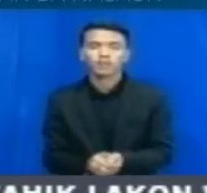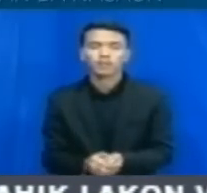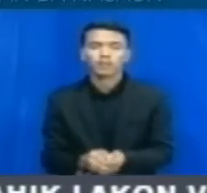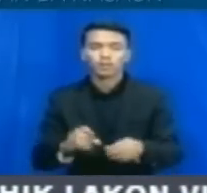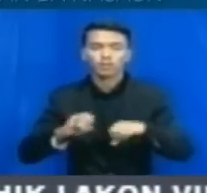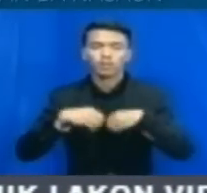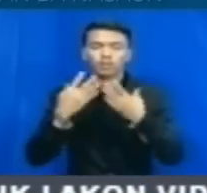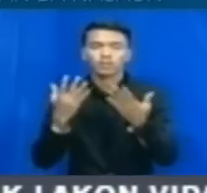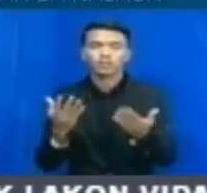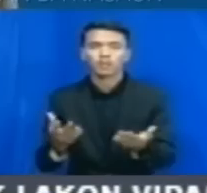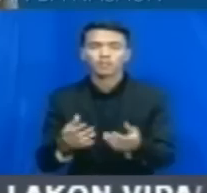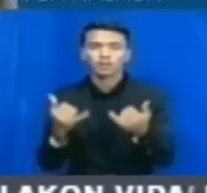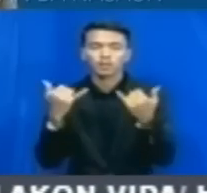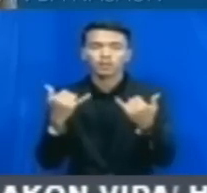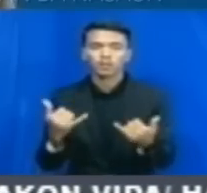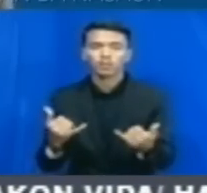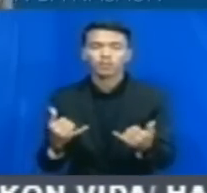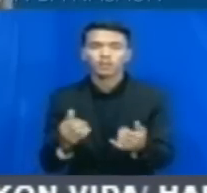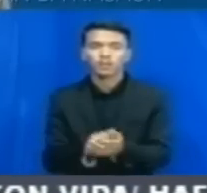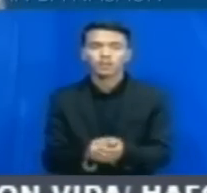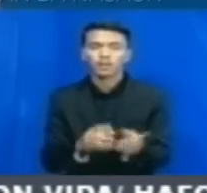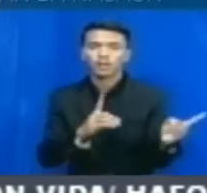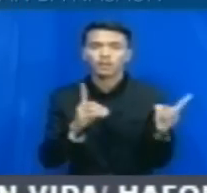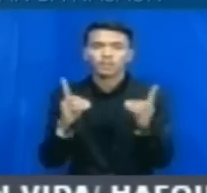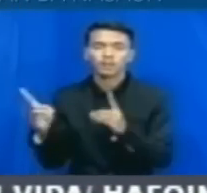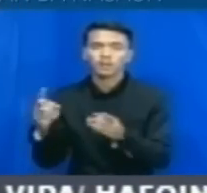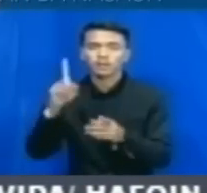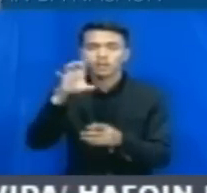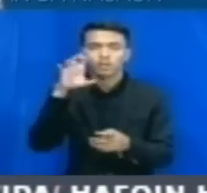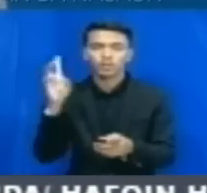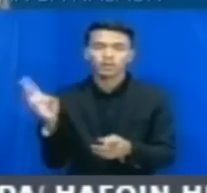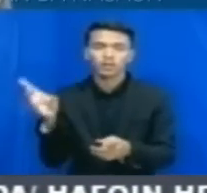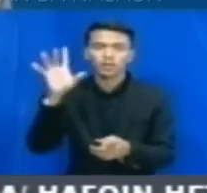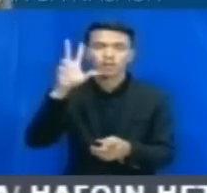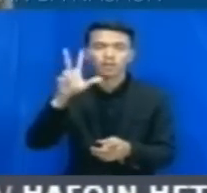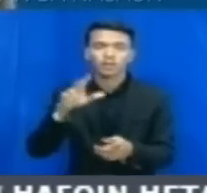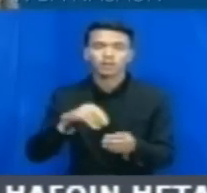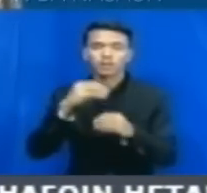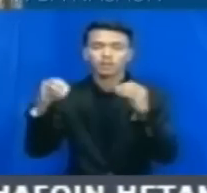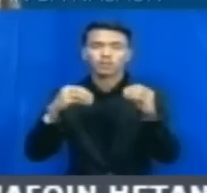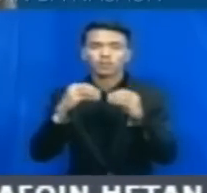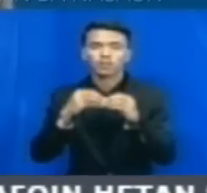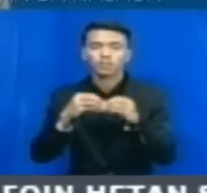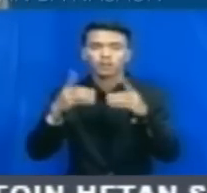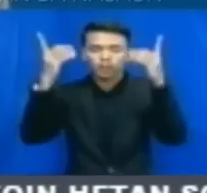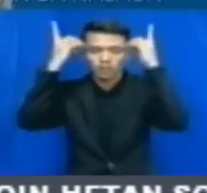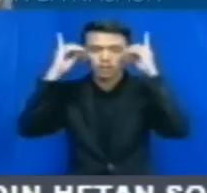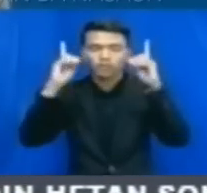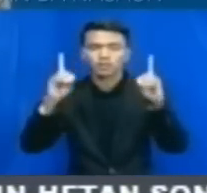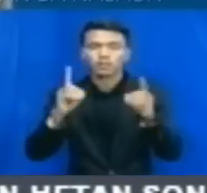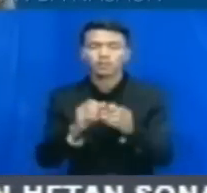sama oin dia aplika 183 ne ba kona ba medidas será be requisitos ba medidas